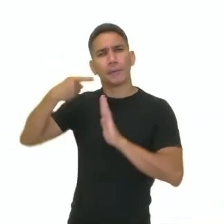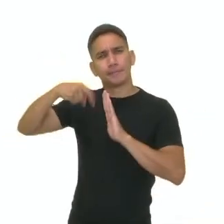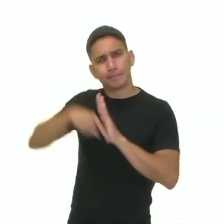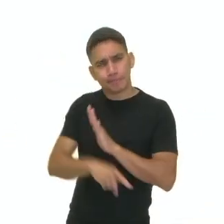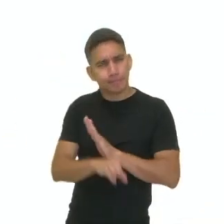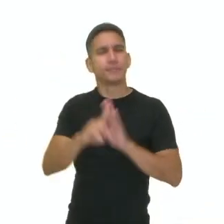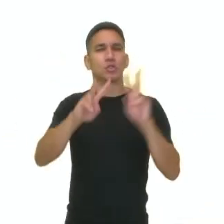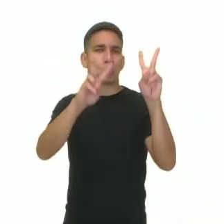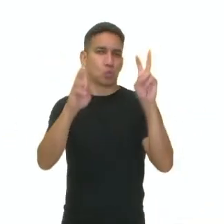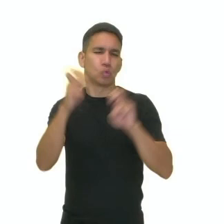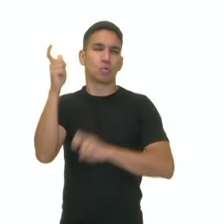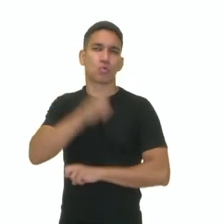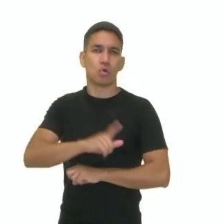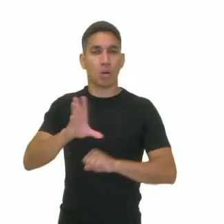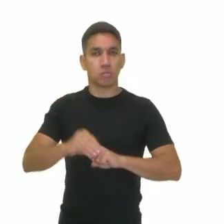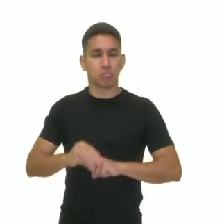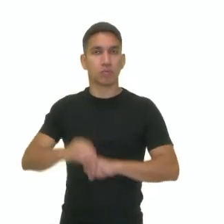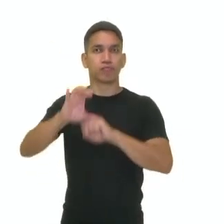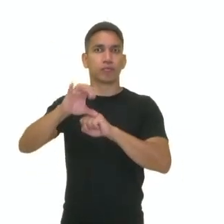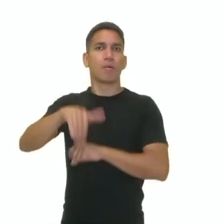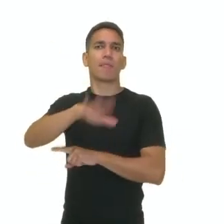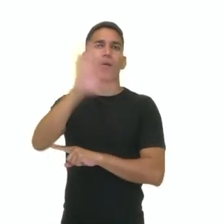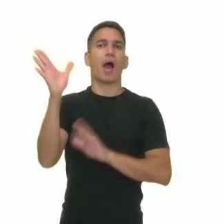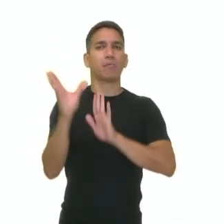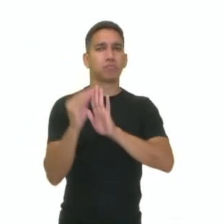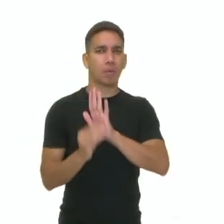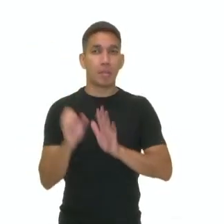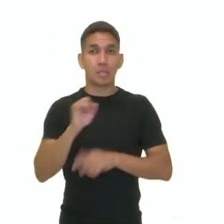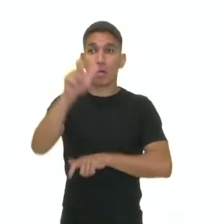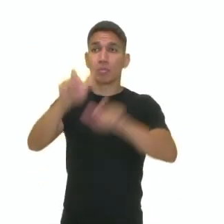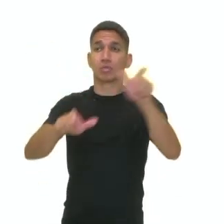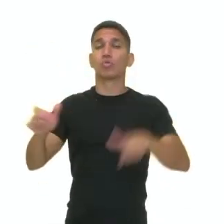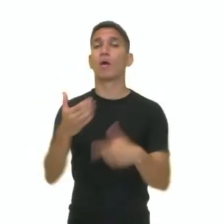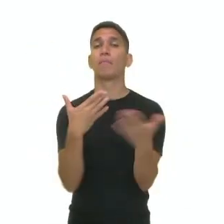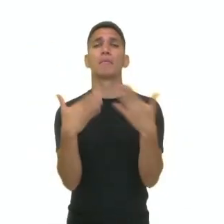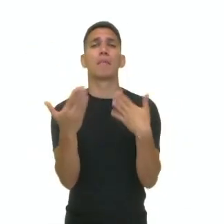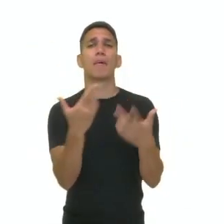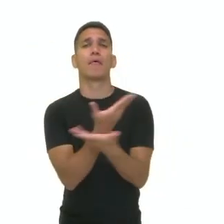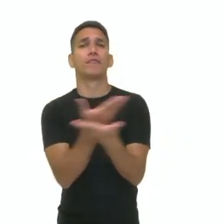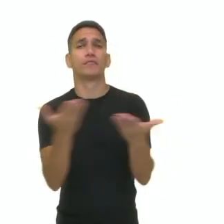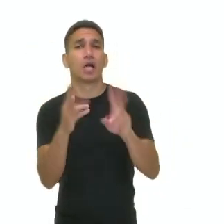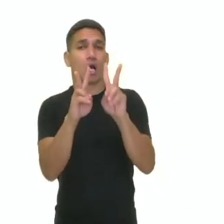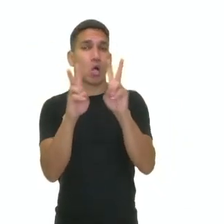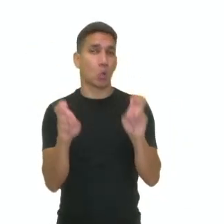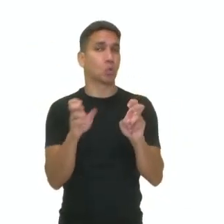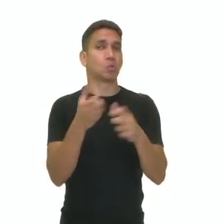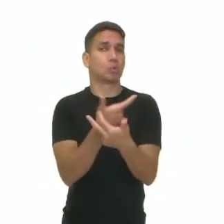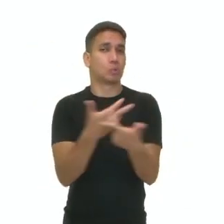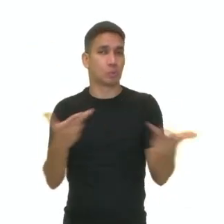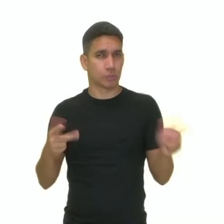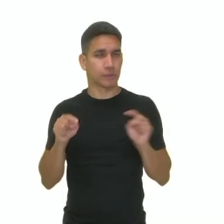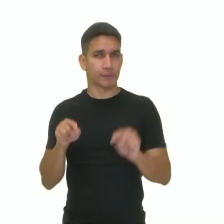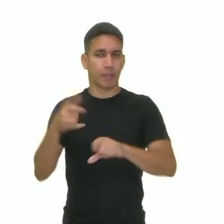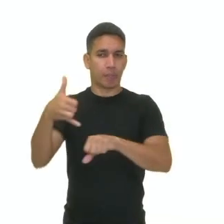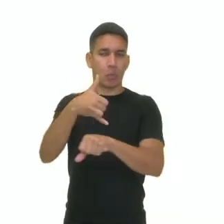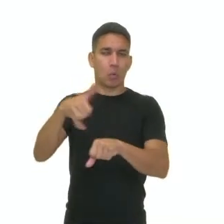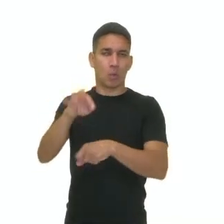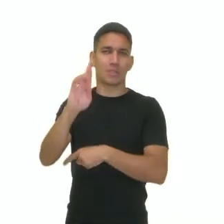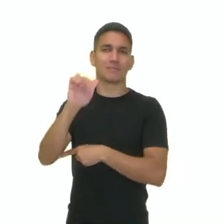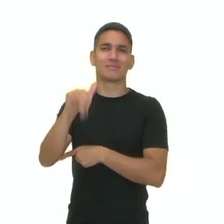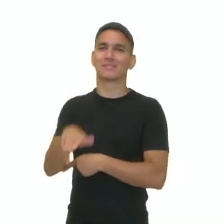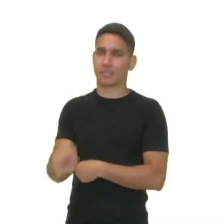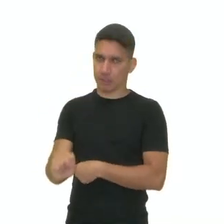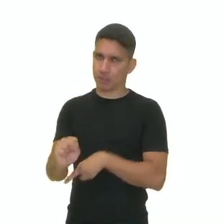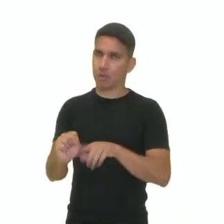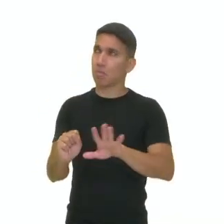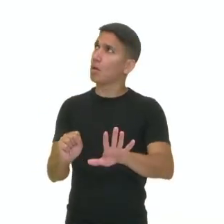assunto e aí você vai ter conteúdo quando alguém vir comentar, falar alguma coisa com você sobre as gorduras trans.